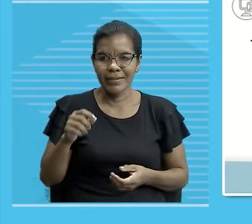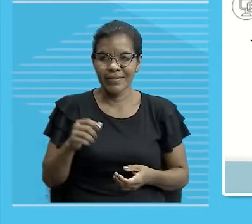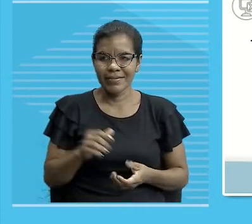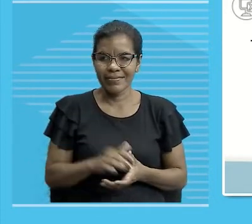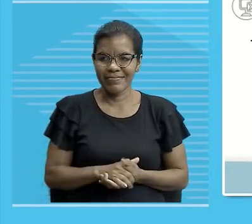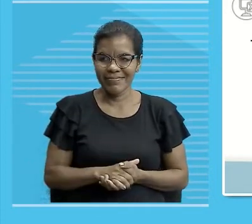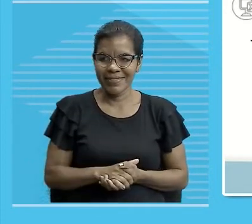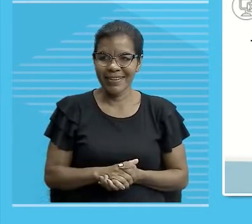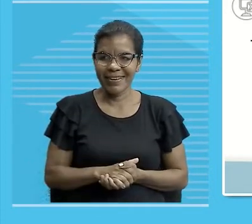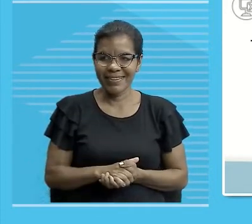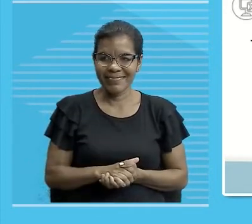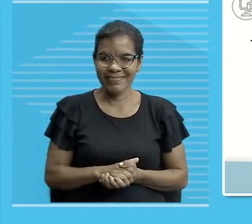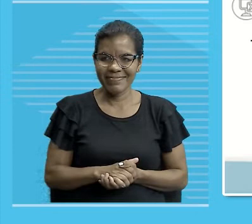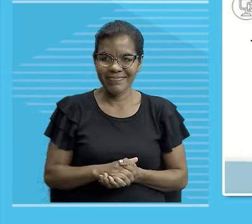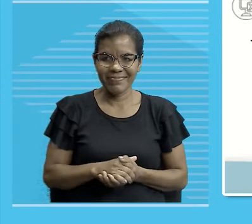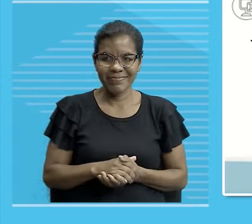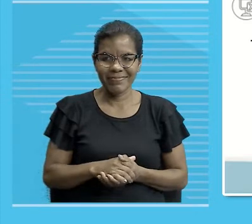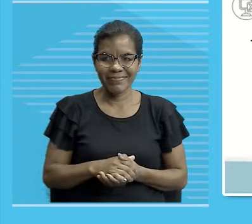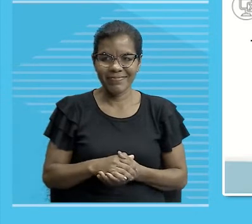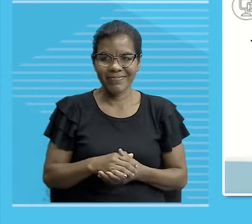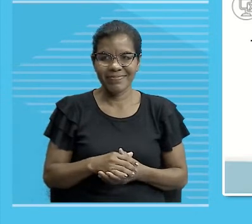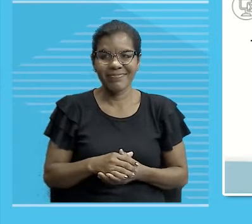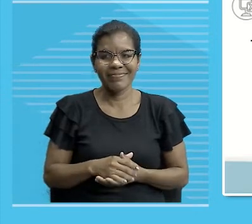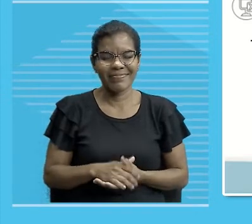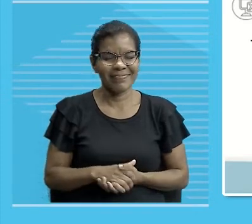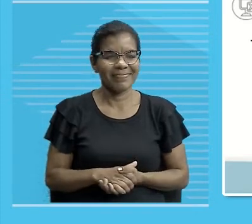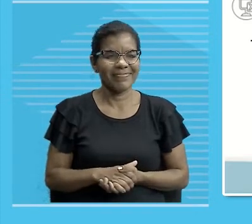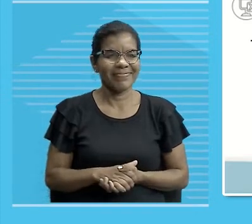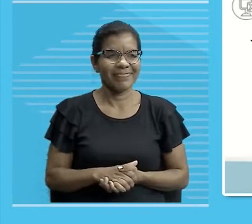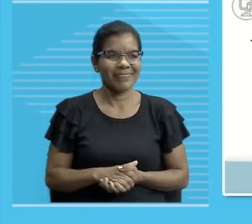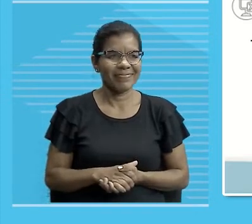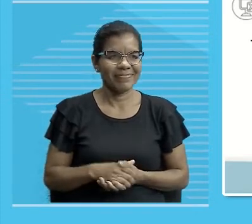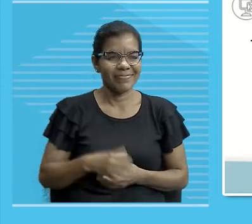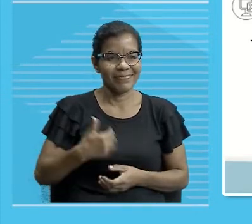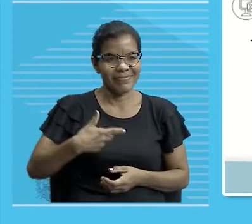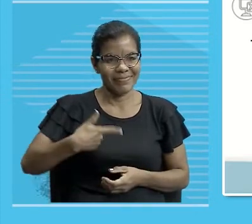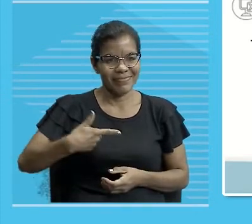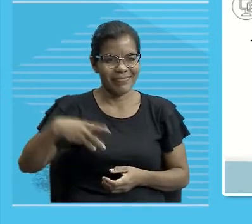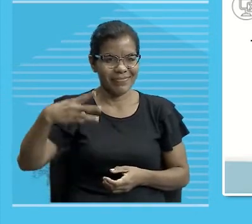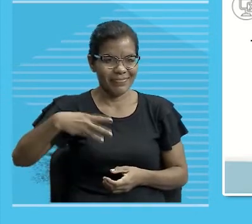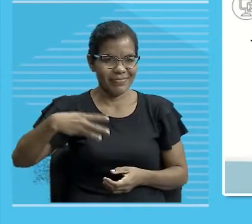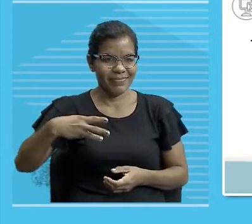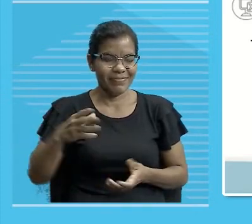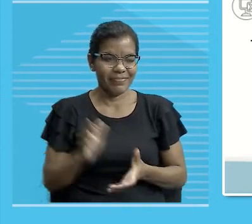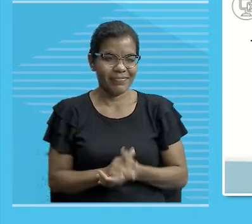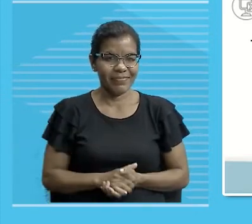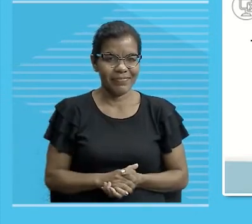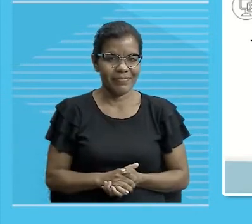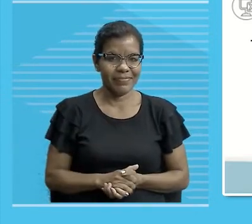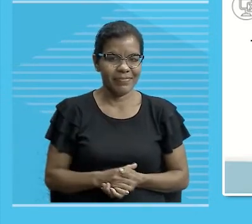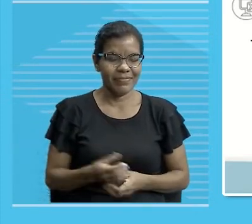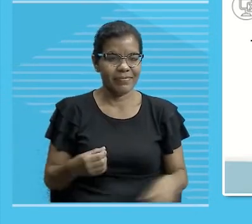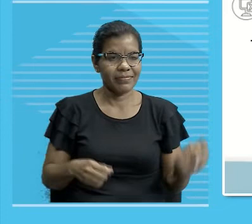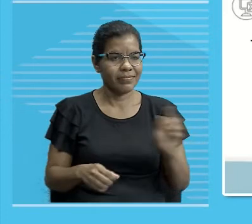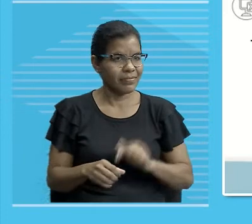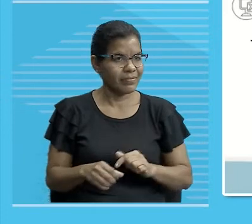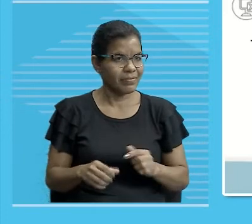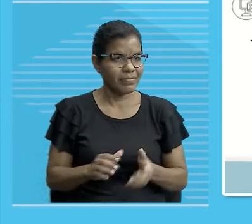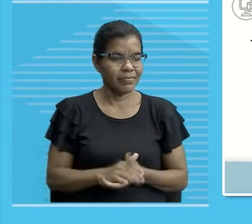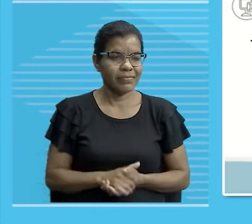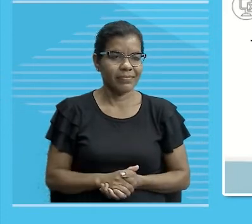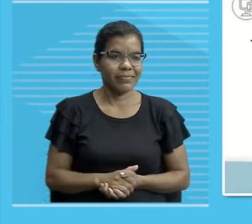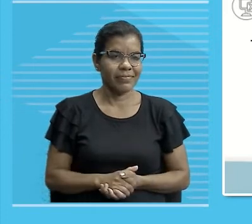para você conceituar, coisa simples. Te dá 2 minutinhos aí e eu volto na sequência. Até